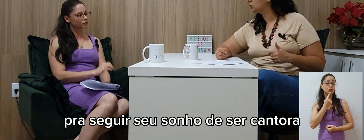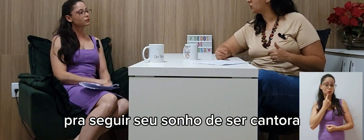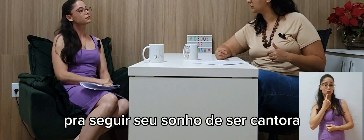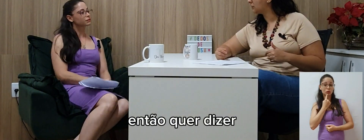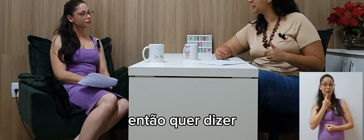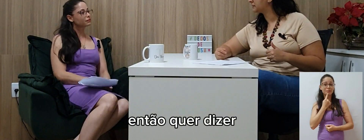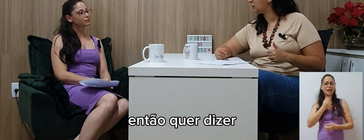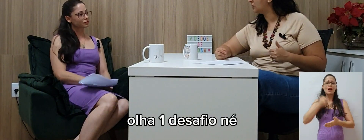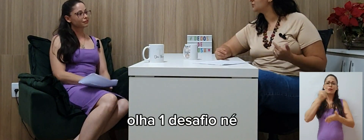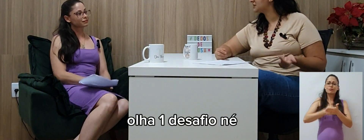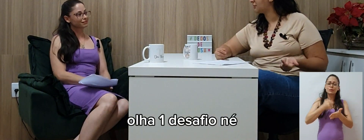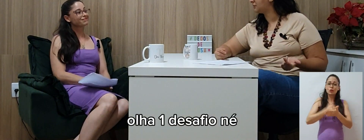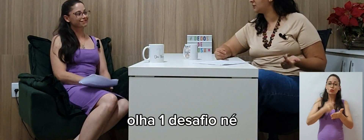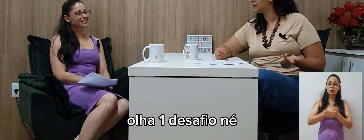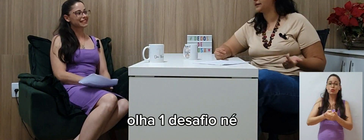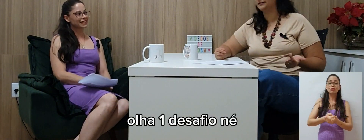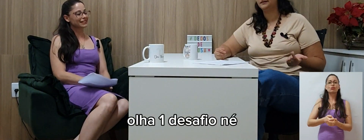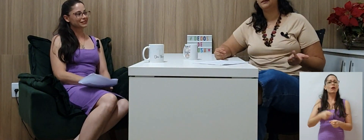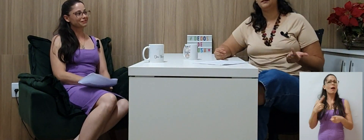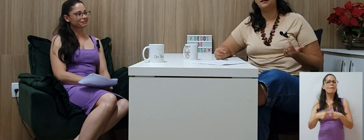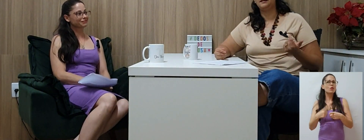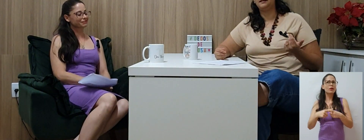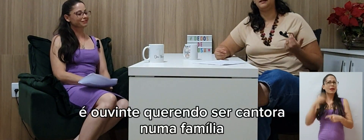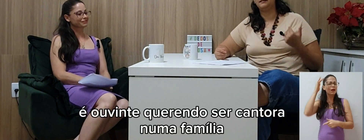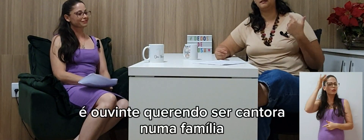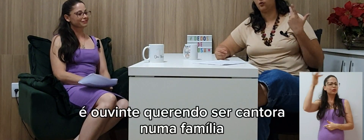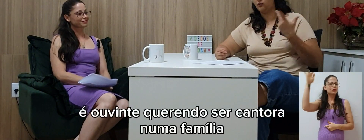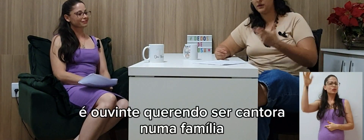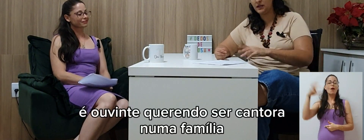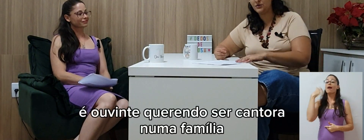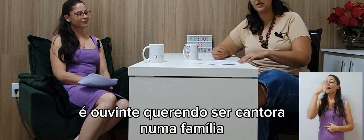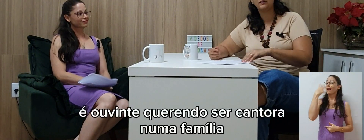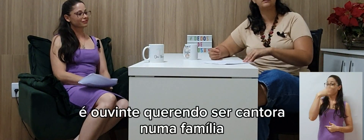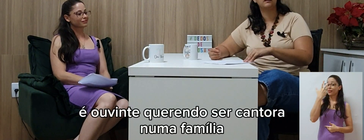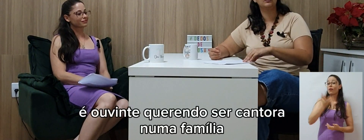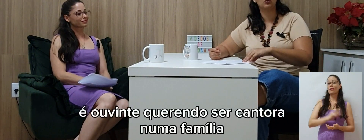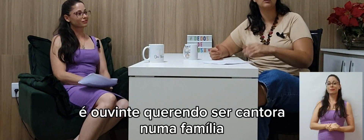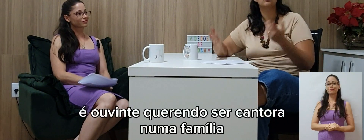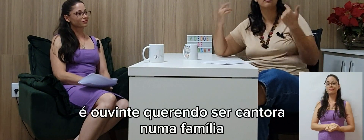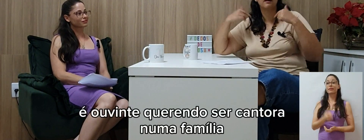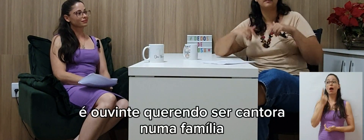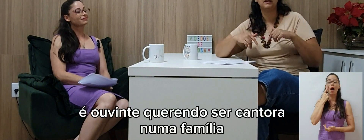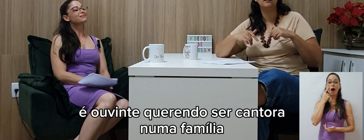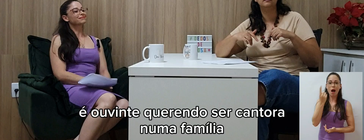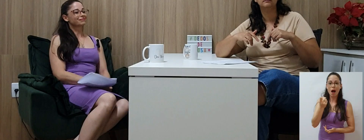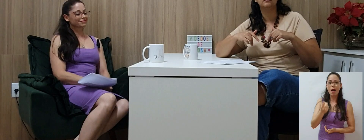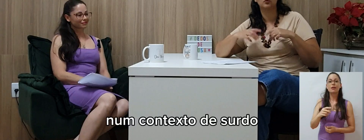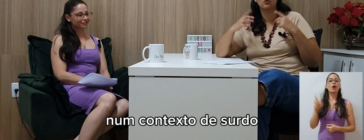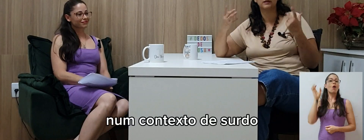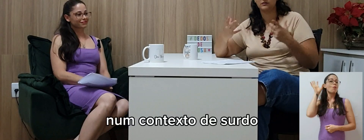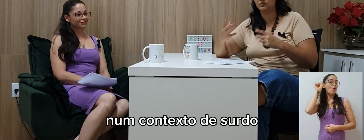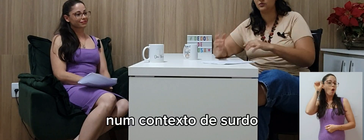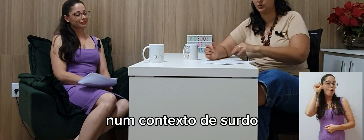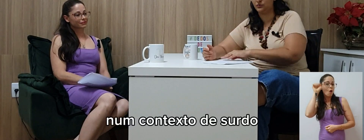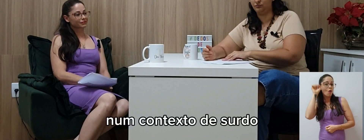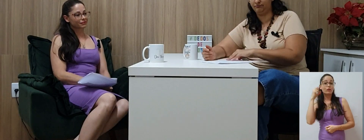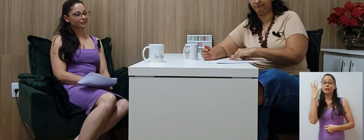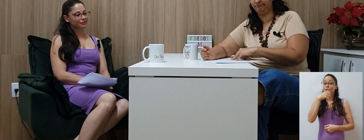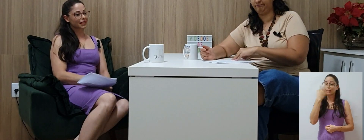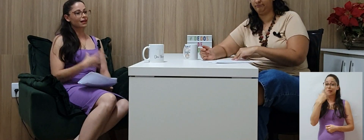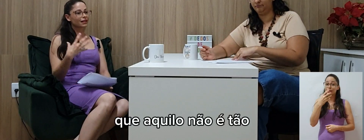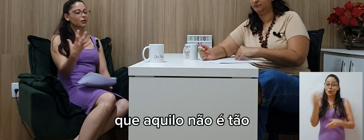ser cantora. Então pensa, olha o desafio, né? Ouvinte querendo ser cantora numa família, num contexto de